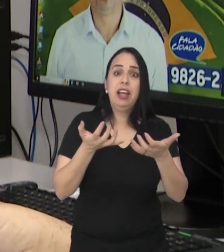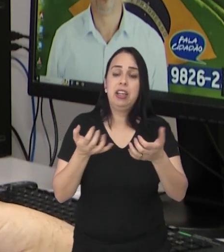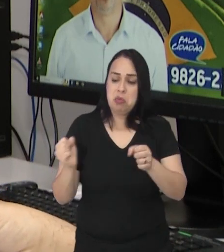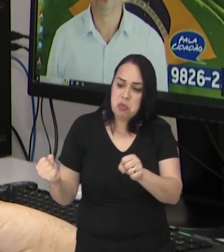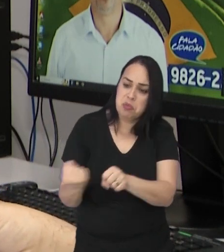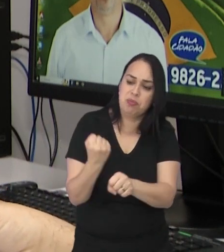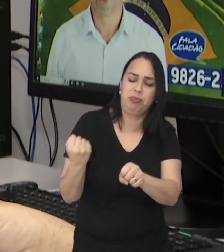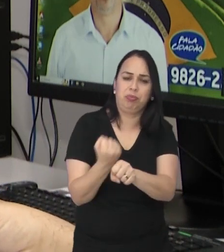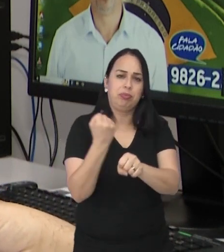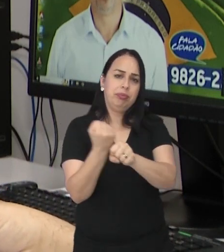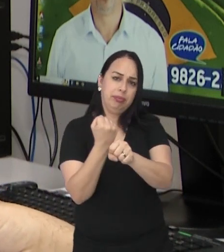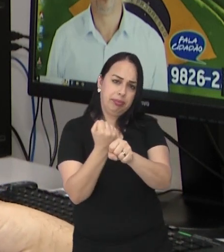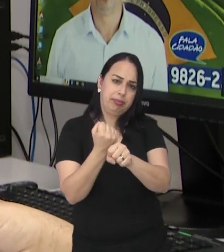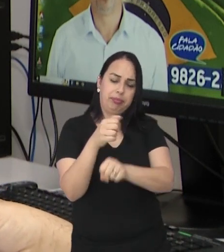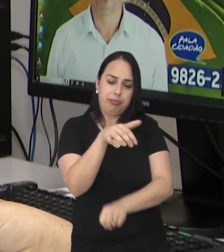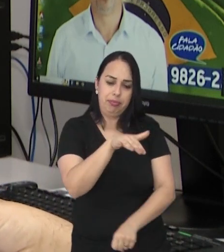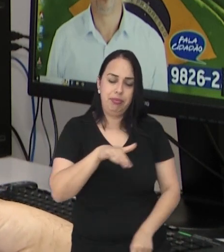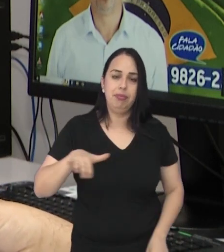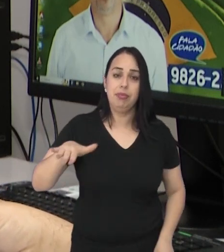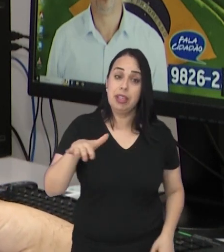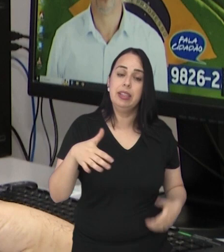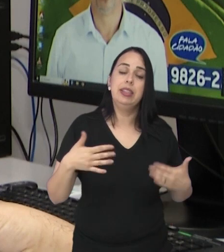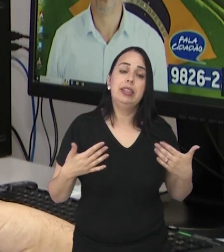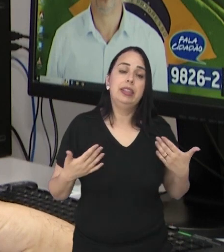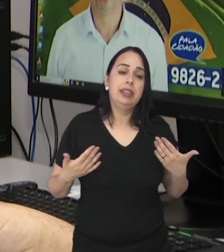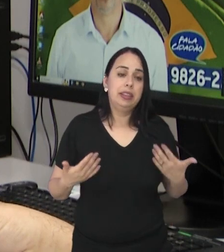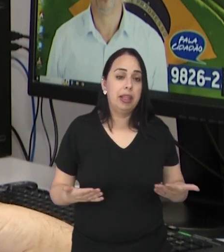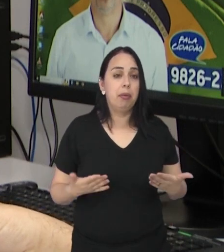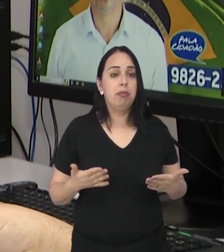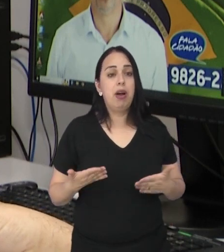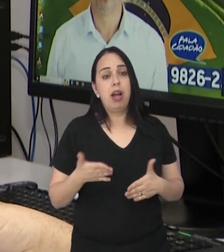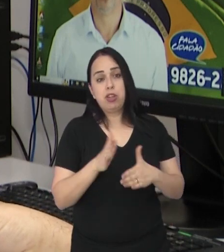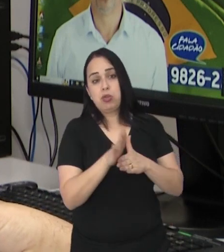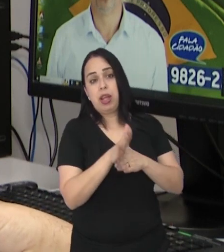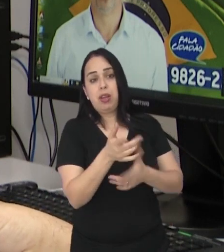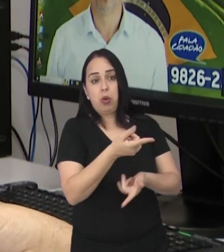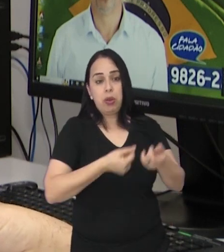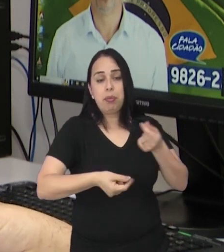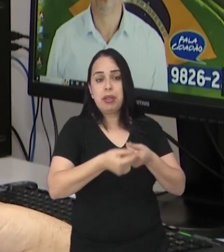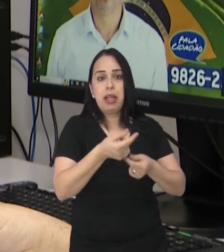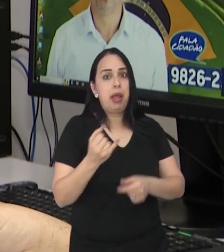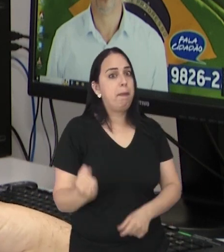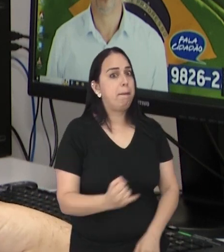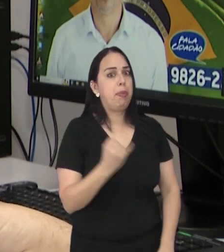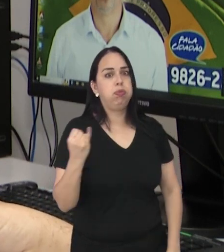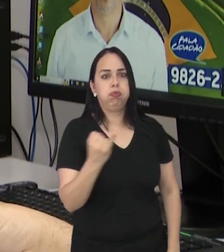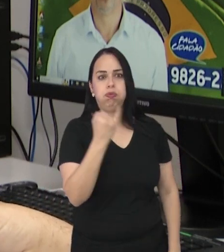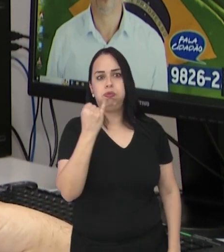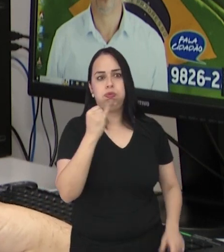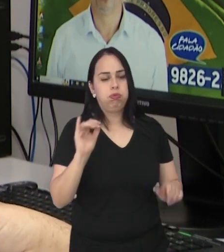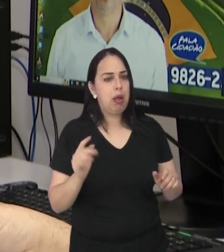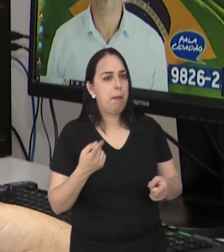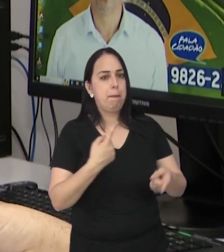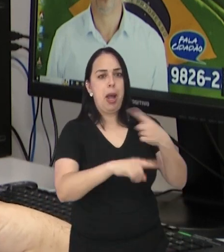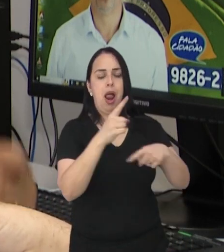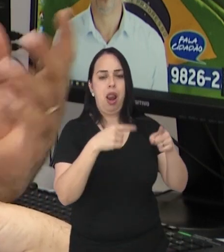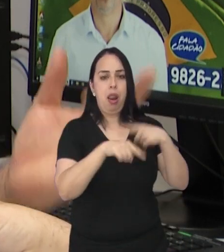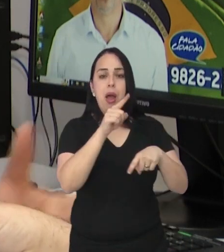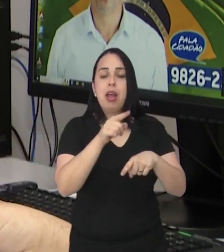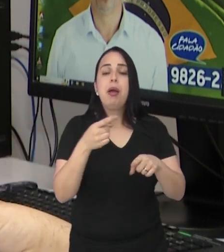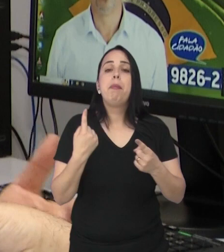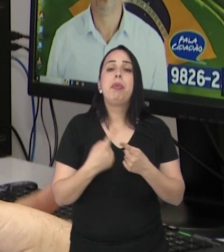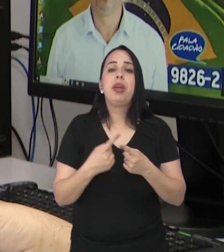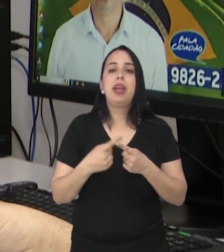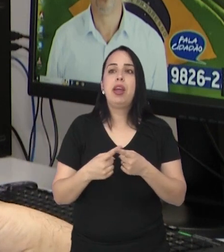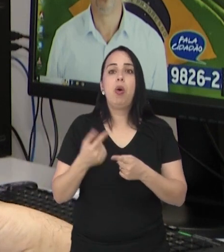né, esse trânsito aí. Então, eu acho que para a economia nossa é muito importante que você vai trazer pessoas